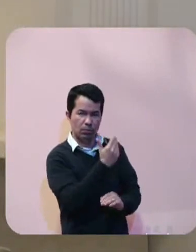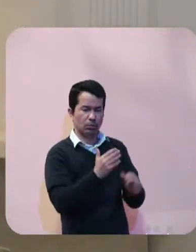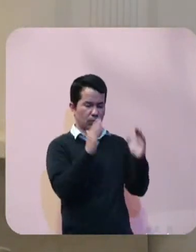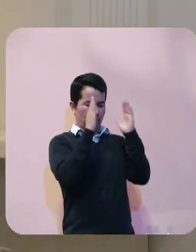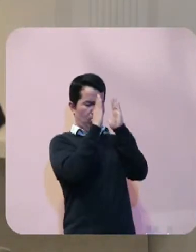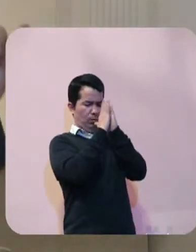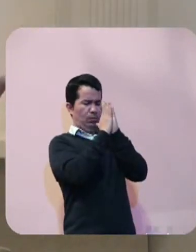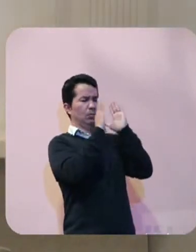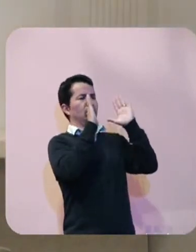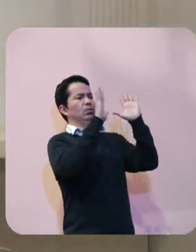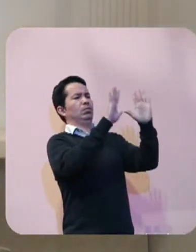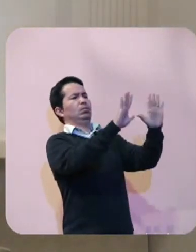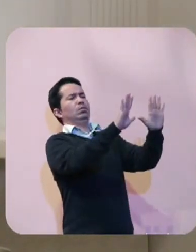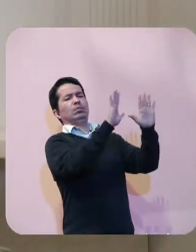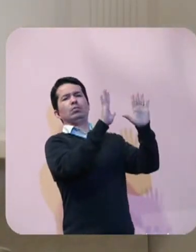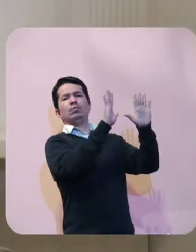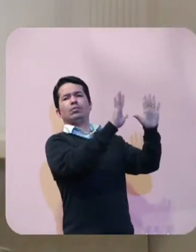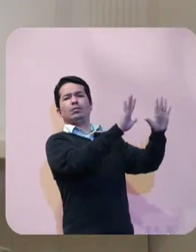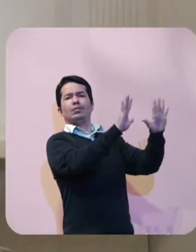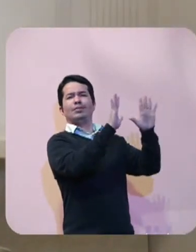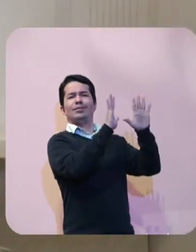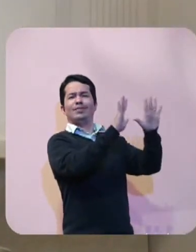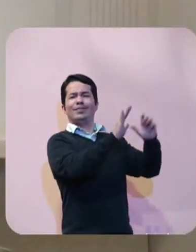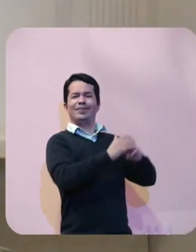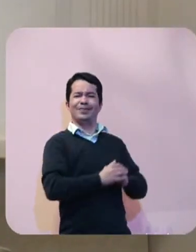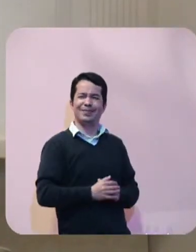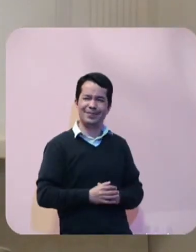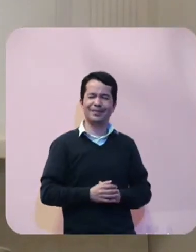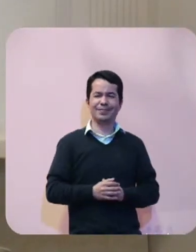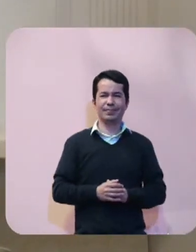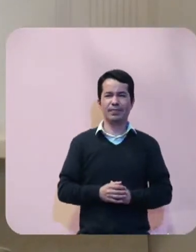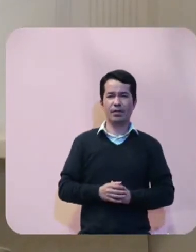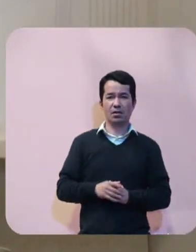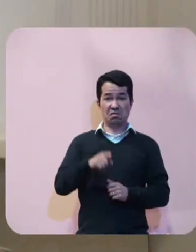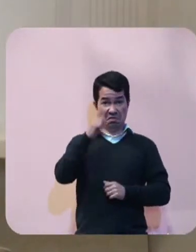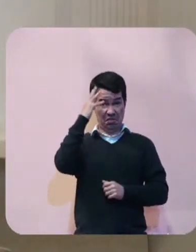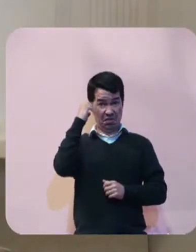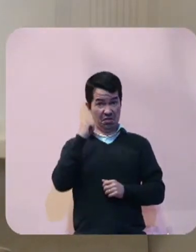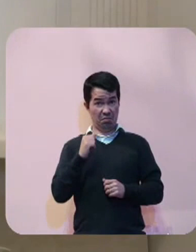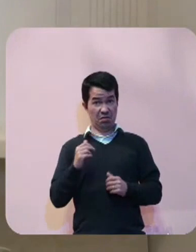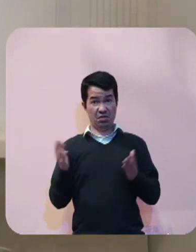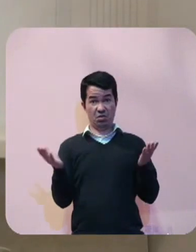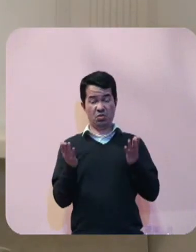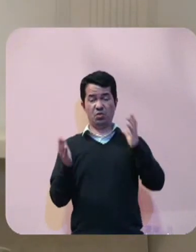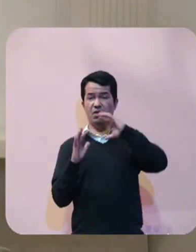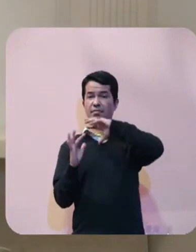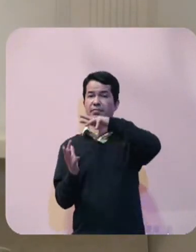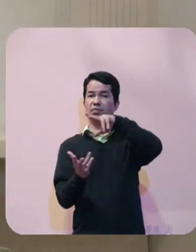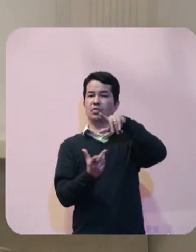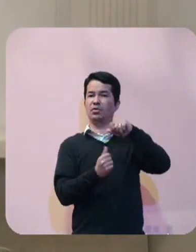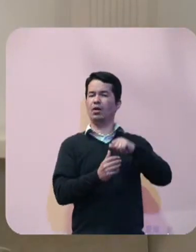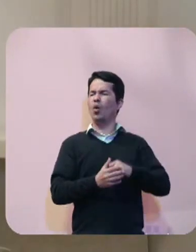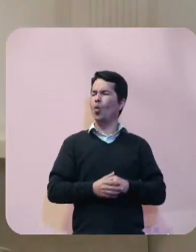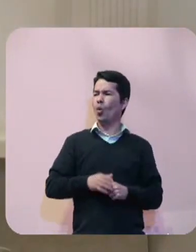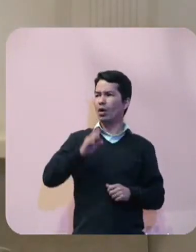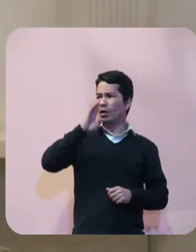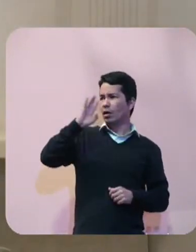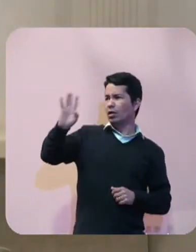mundo em que a gente ouve tantas críticas, a gente ouvir palavras de bênção, a gente